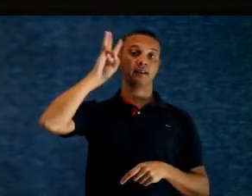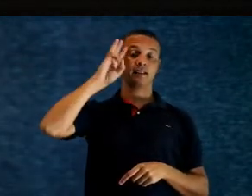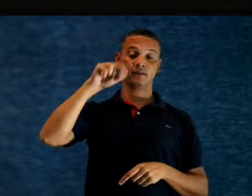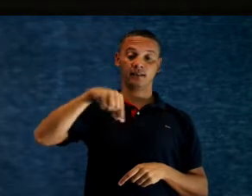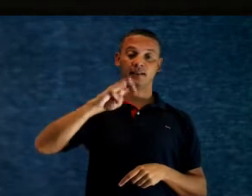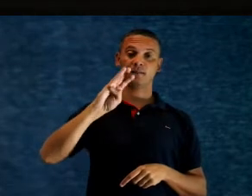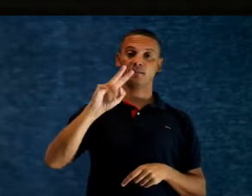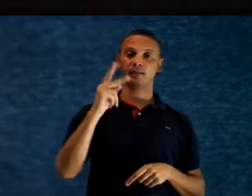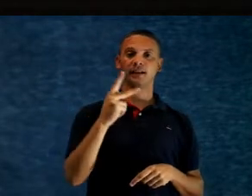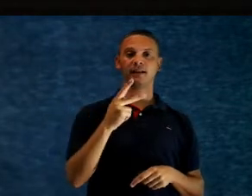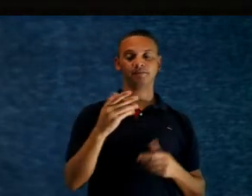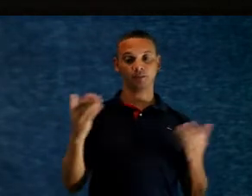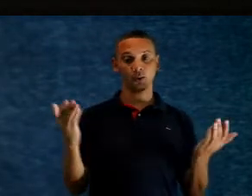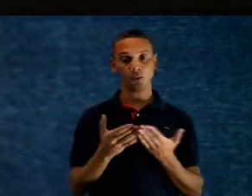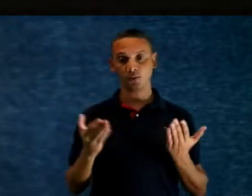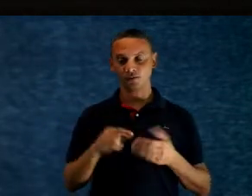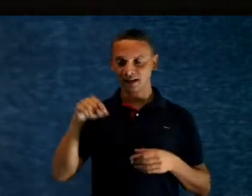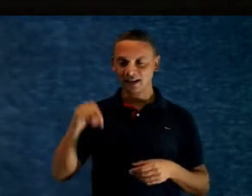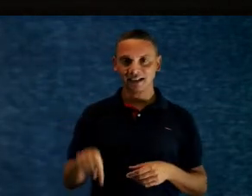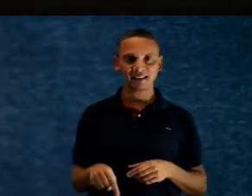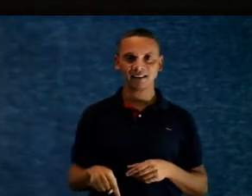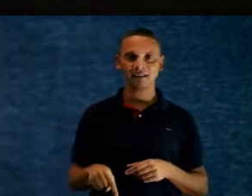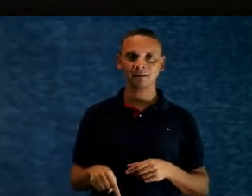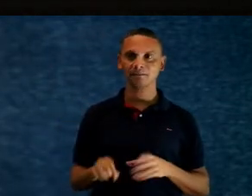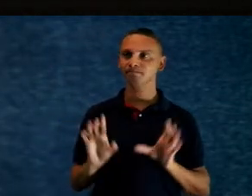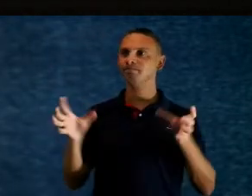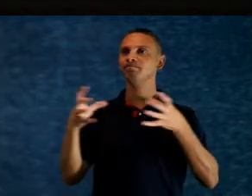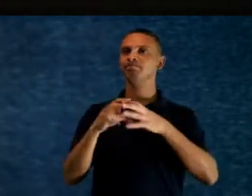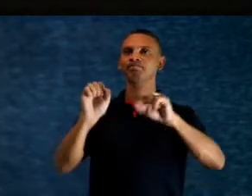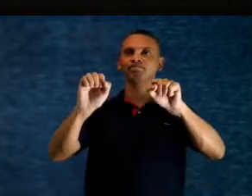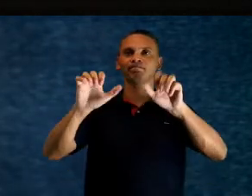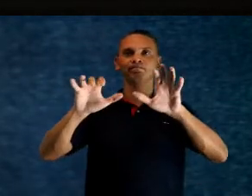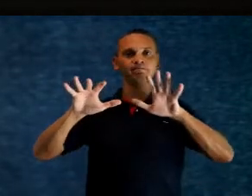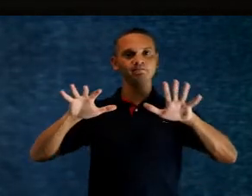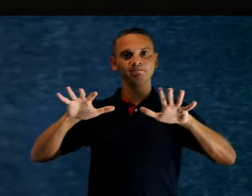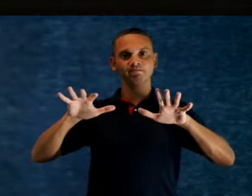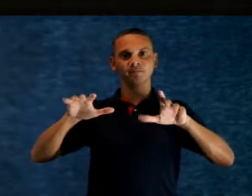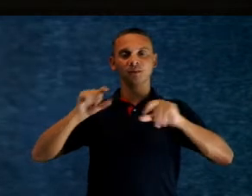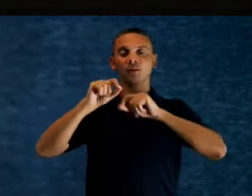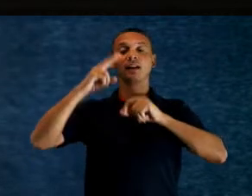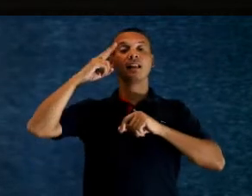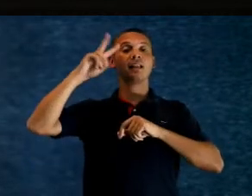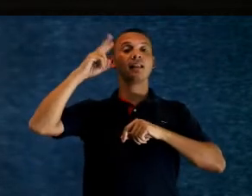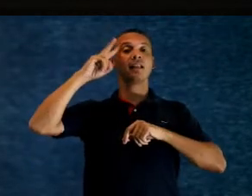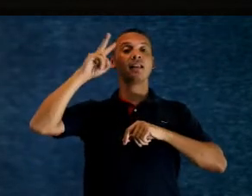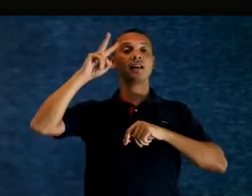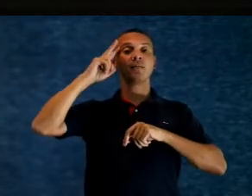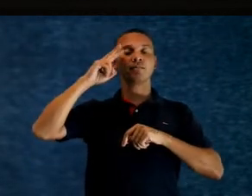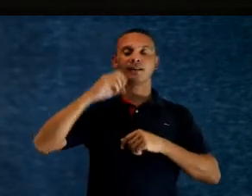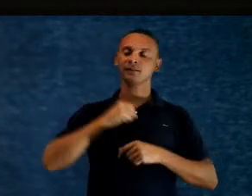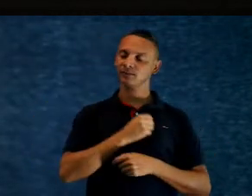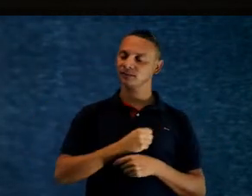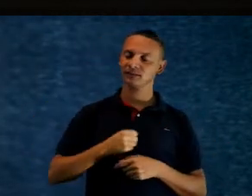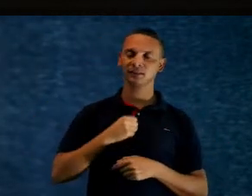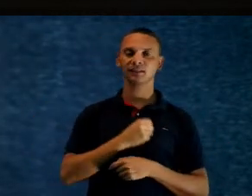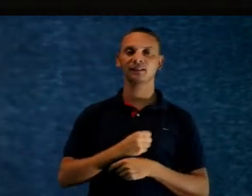com respeito e com admiração esta grande escritora, esta grande mulher, grande mineira, que foi Maria